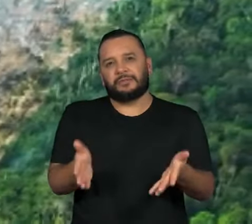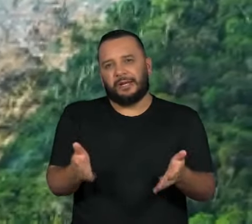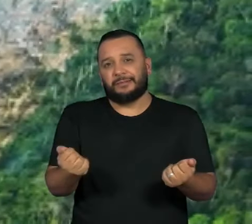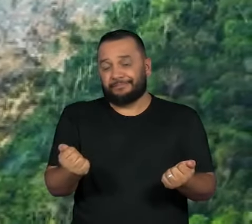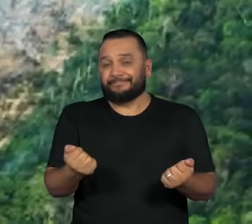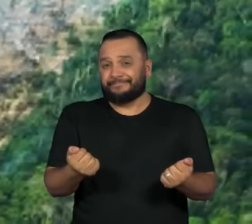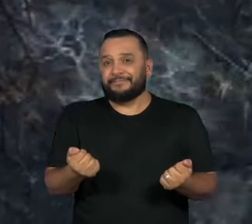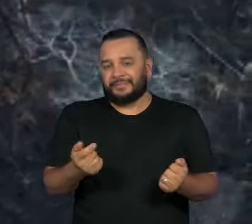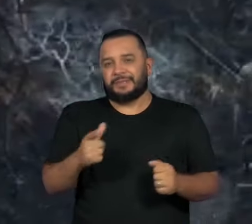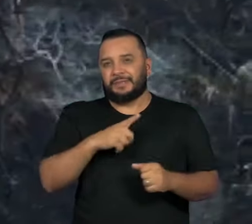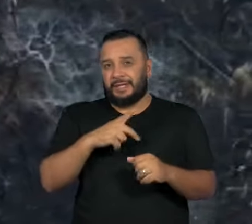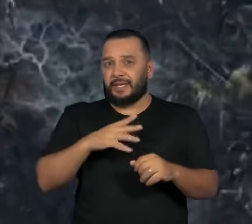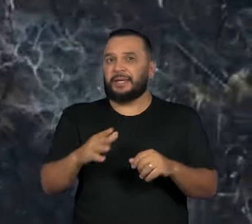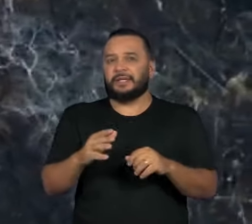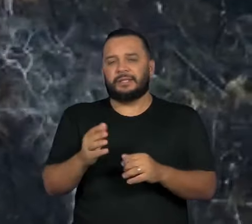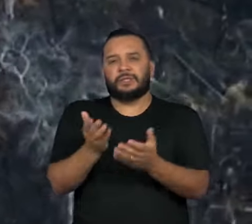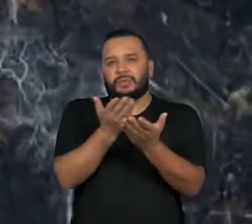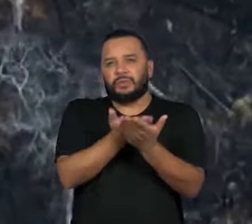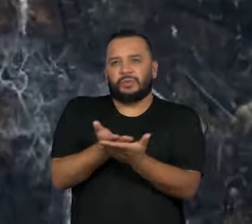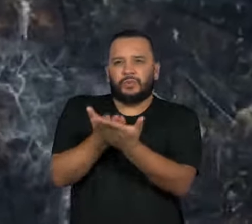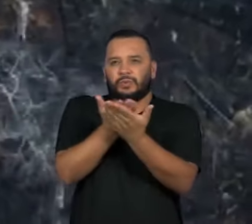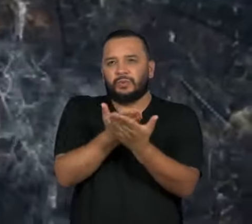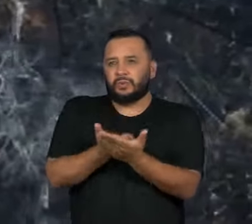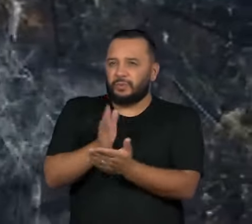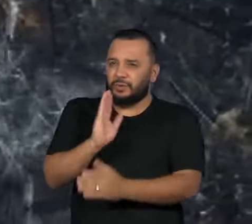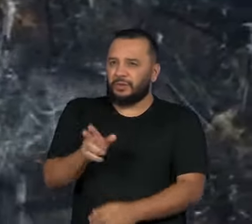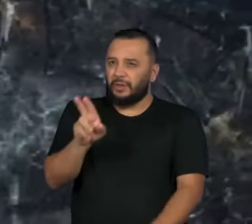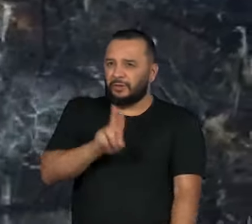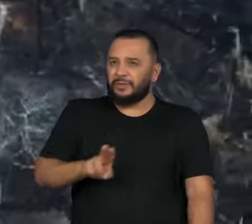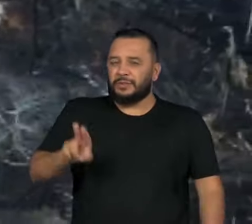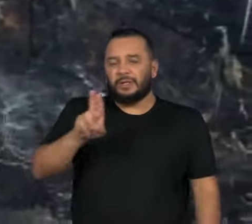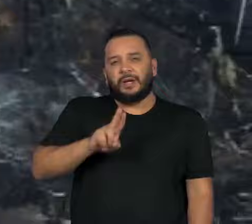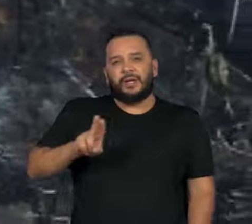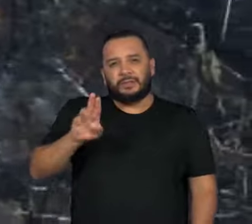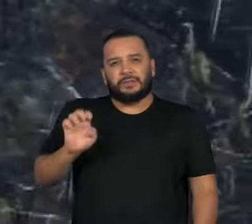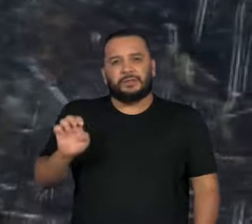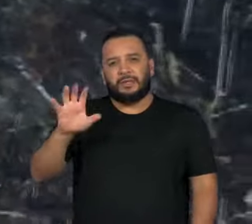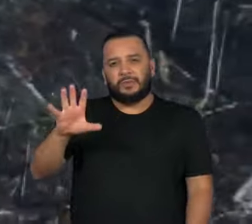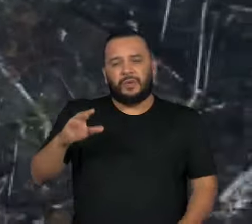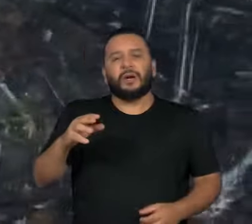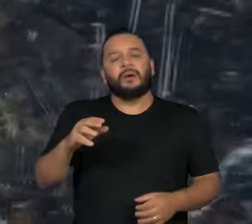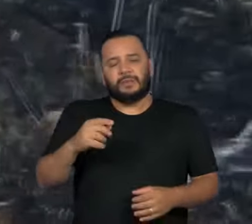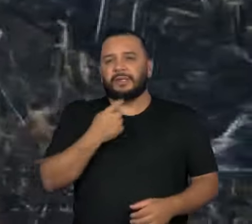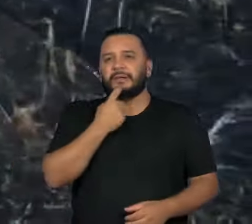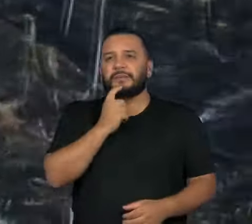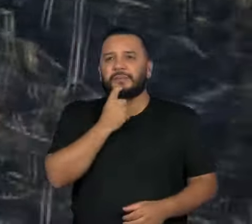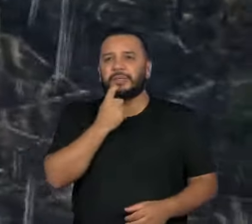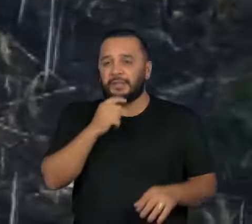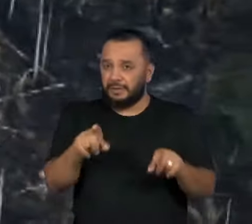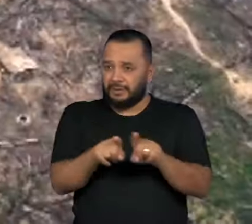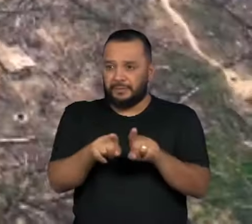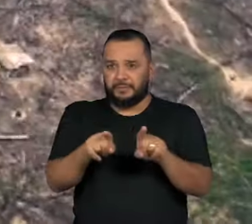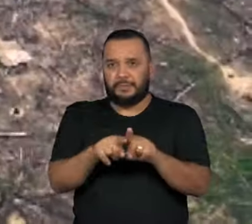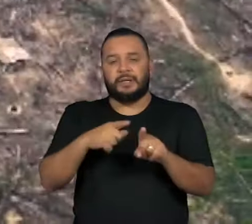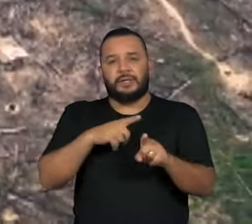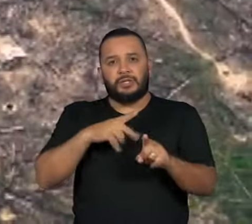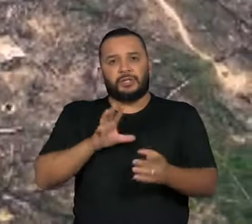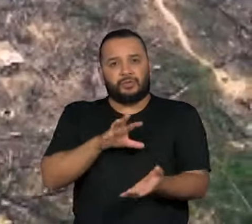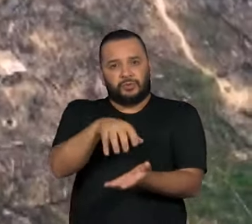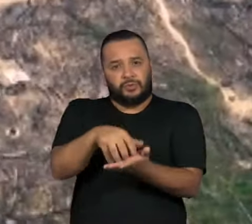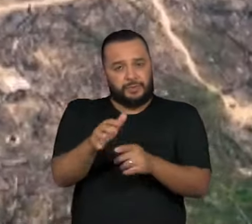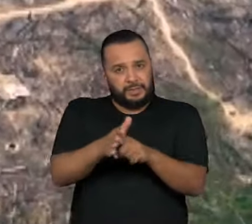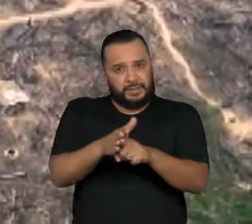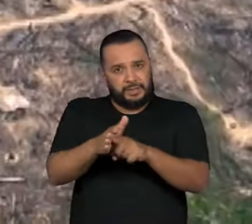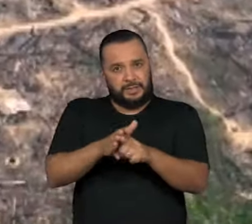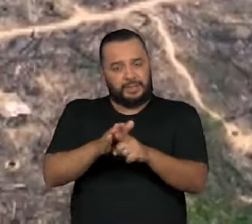o que concluiu um estudo da Universidade Estadual de Campinas, Instituto de Pesquisas Ambientais da Amazônia,